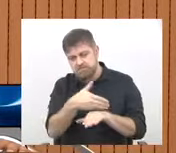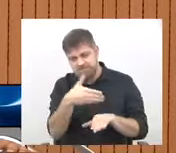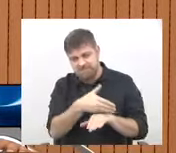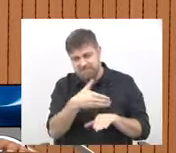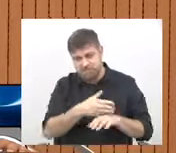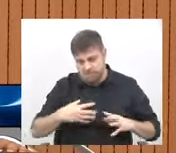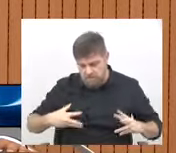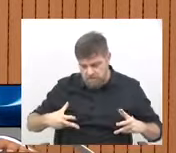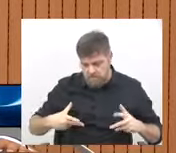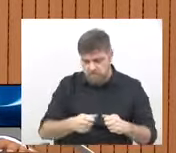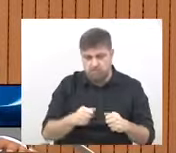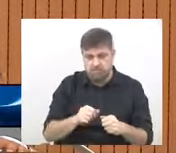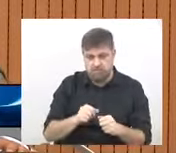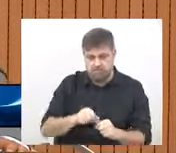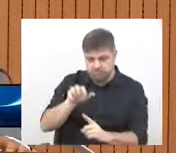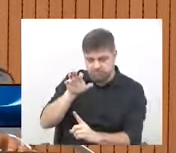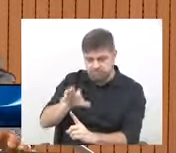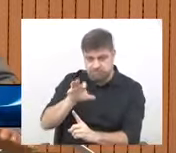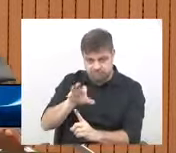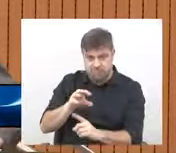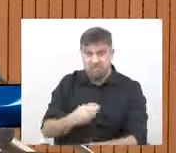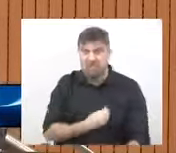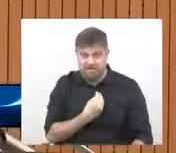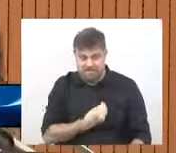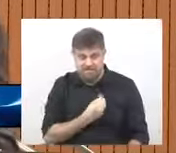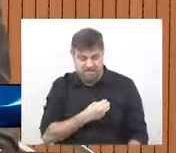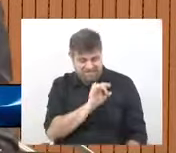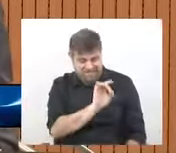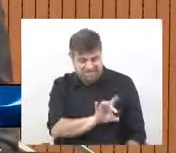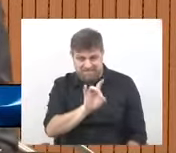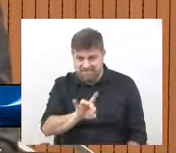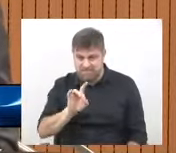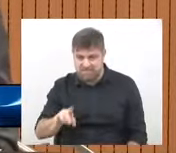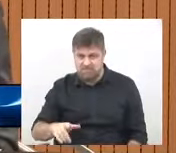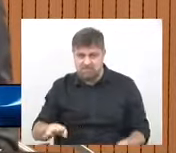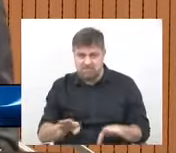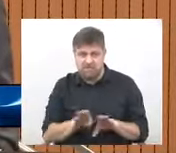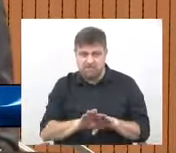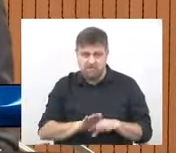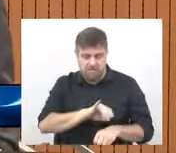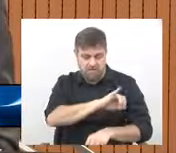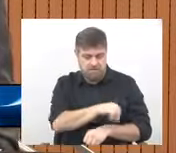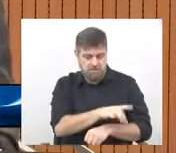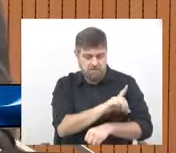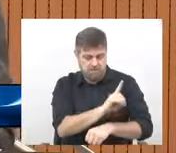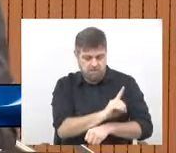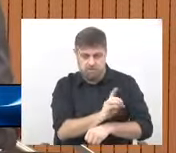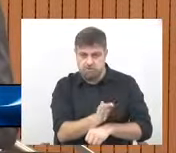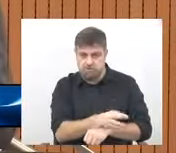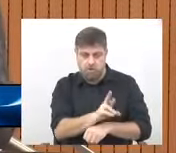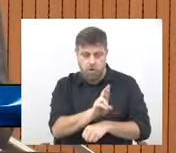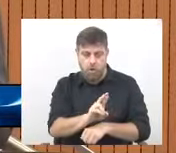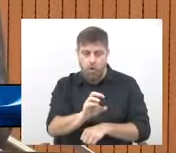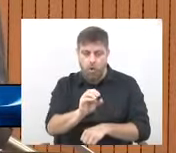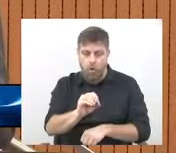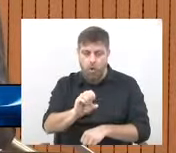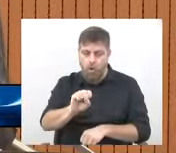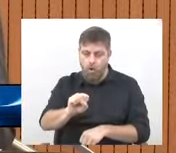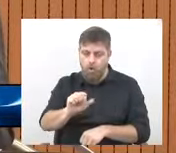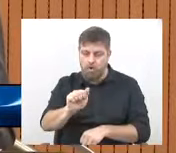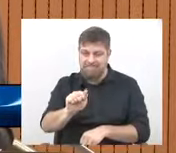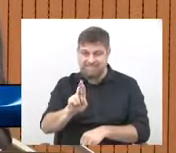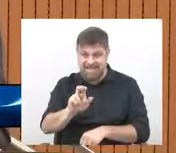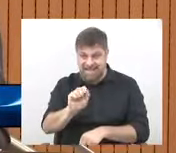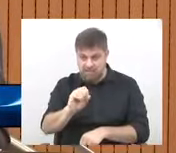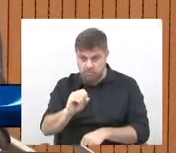isso influi nas vidas das pessoas. No Jardim Rosário, vamos mudar de bairro, lá na região do